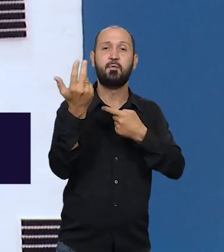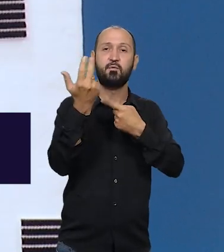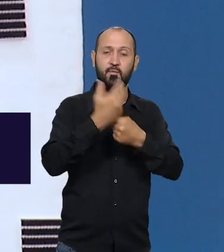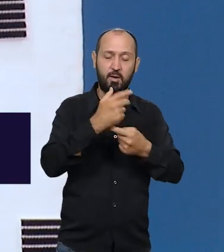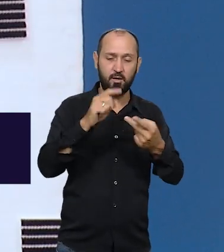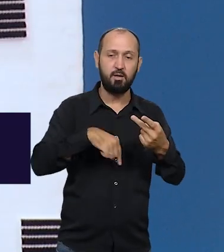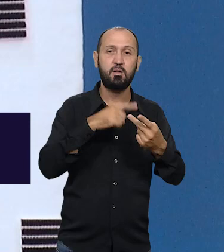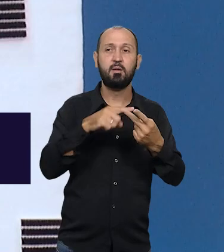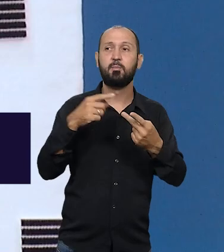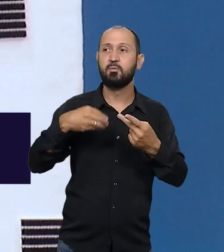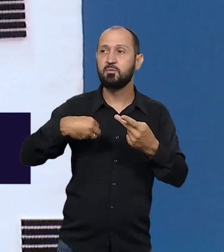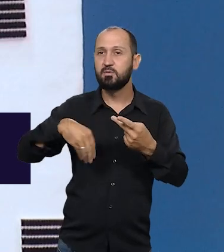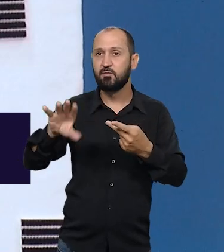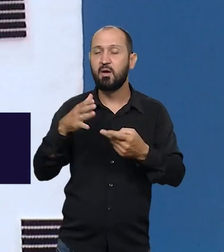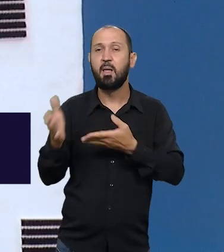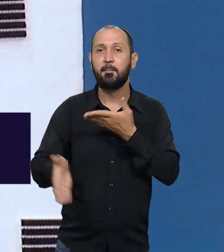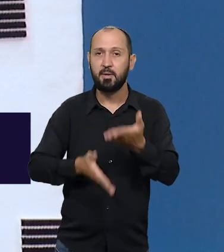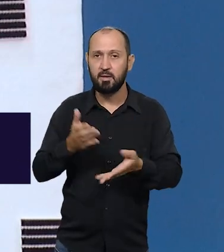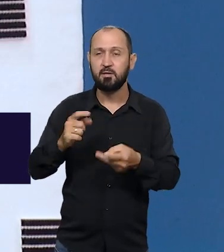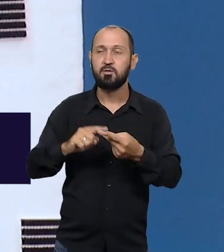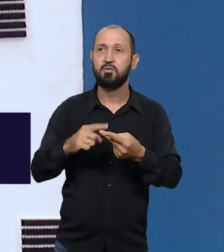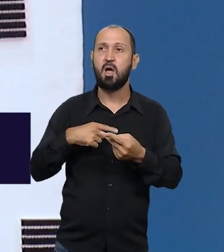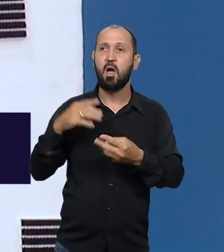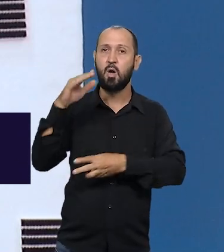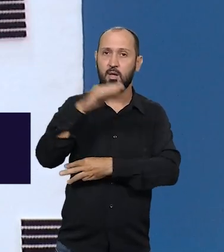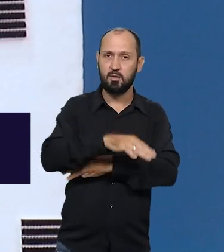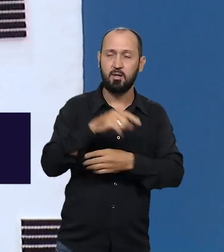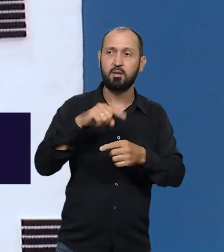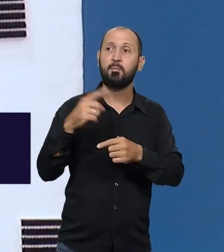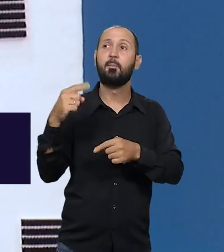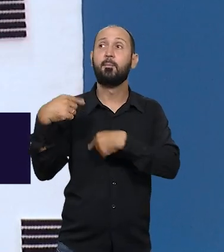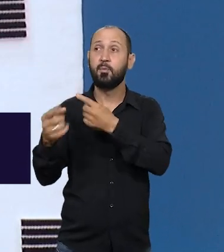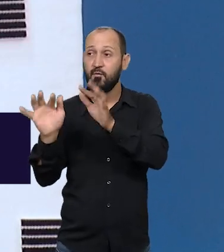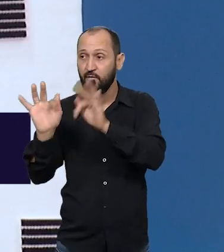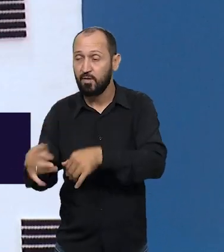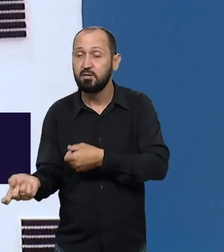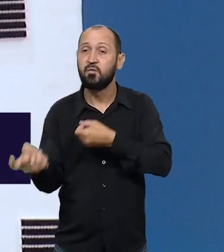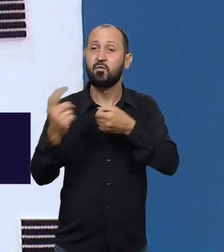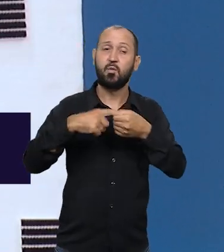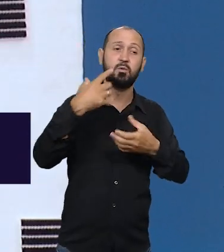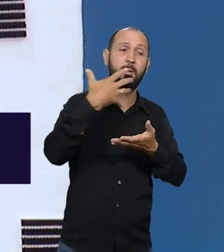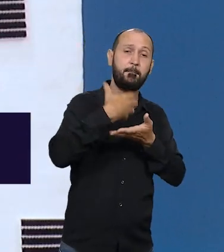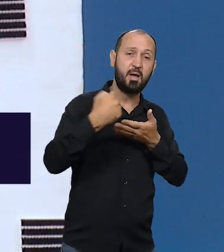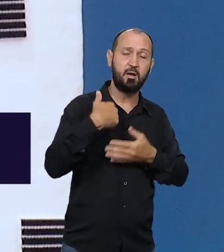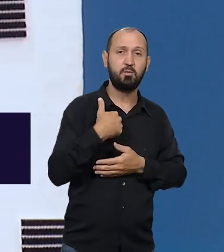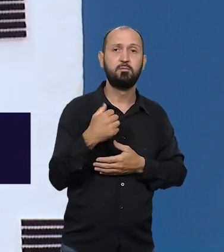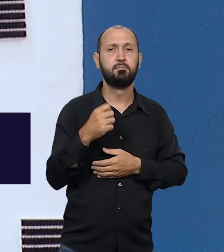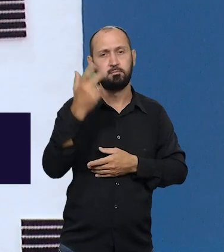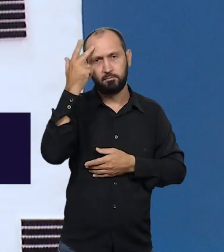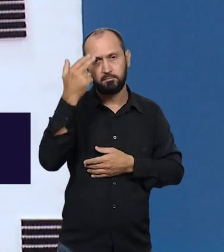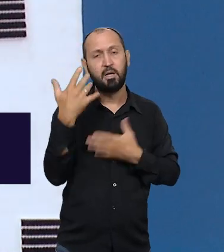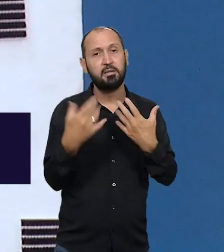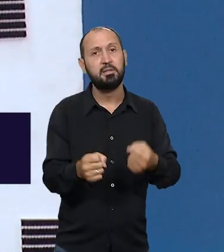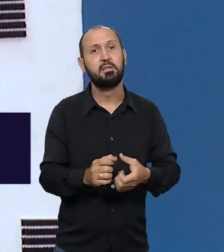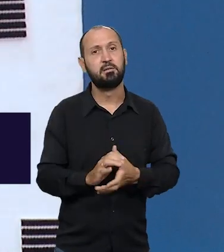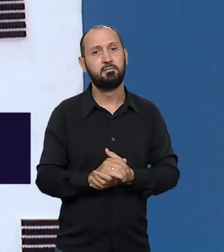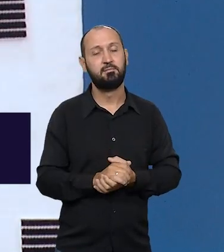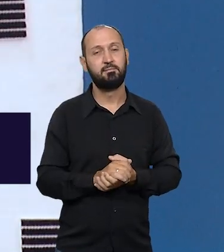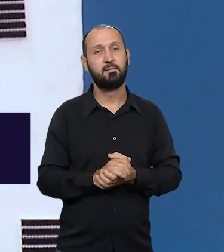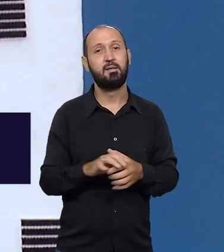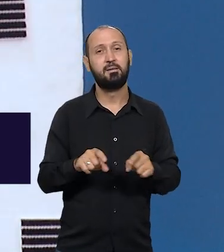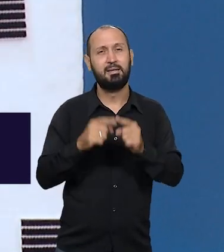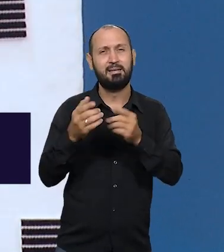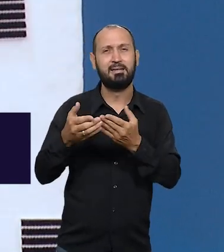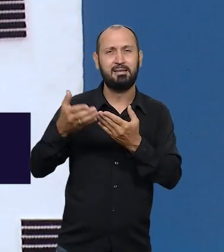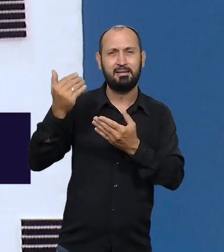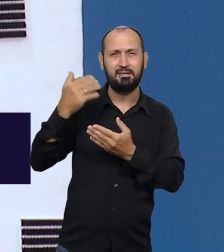terapia que ele tinha agora à tarde, e depois vai voltar a pegar. Ele tranquilo. Aceita normalmente, mas antes, se a gente não tem